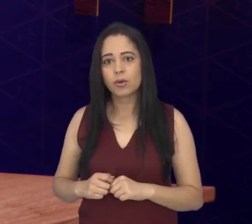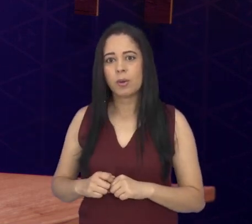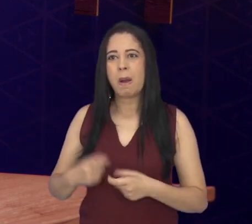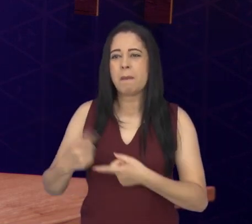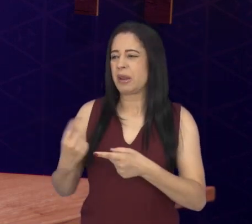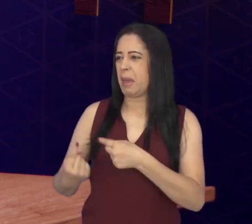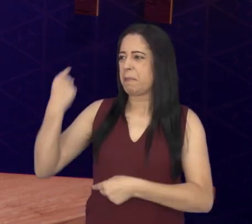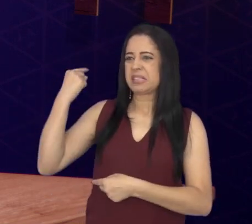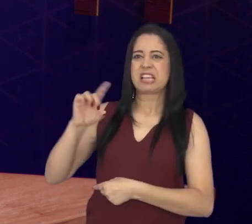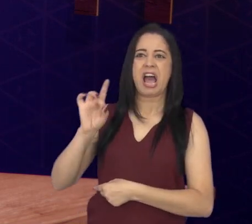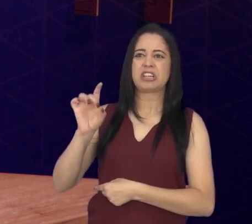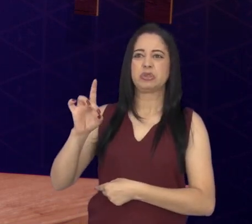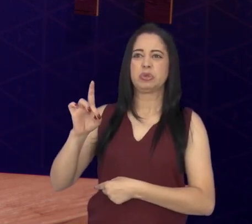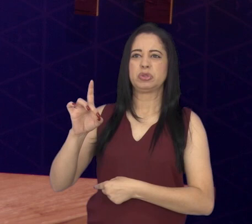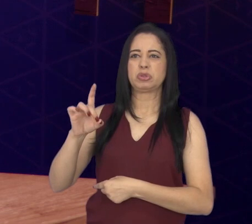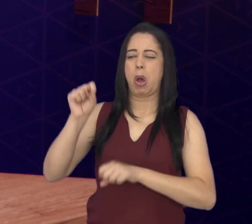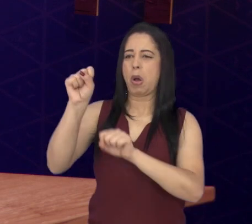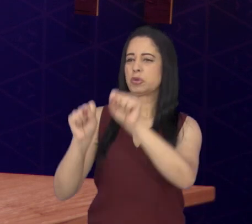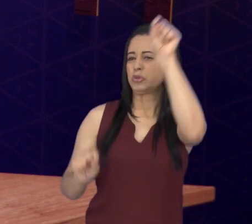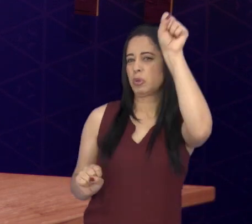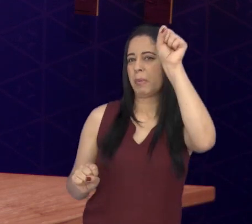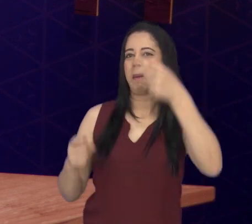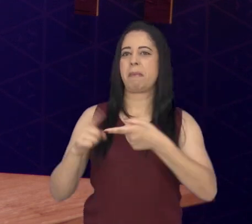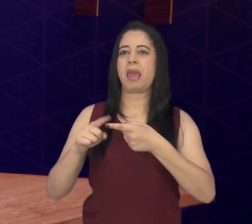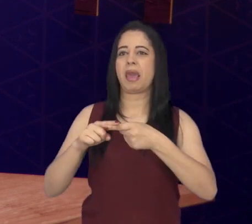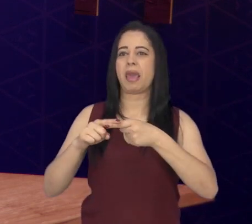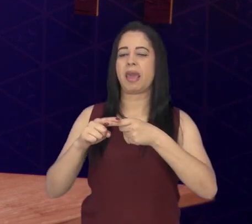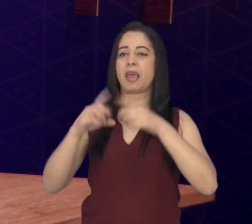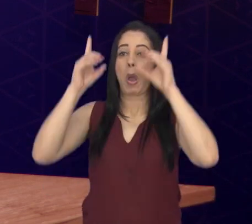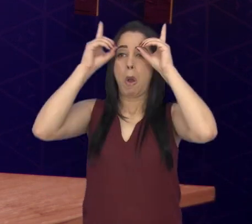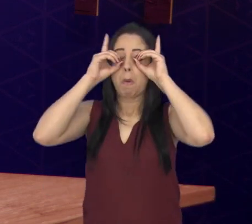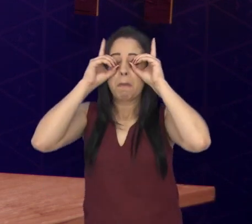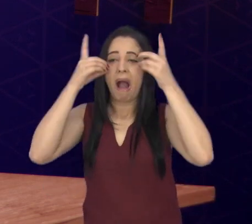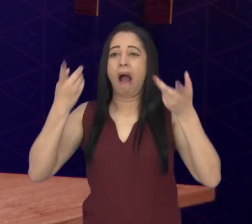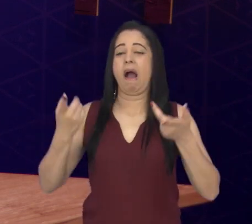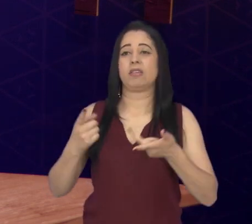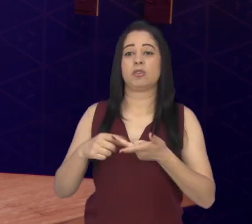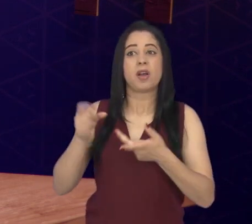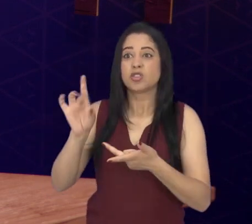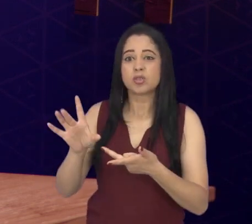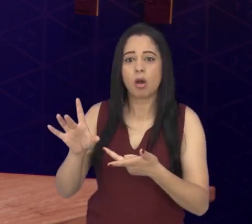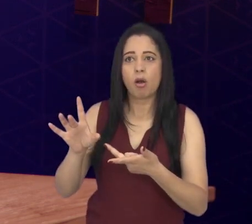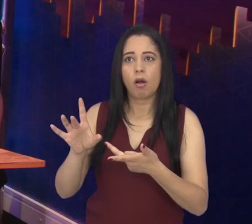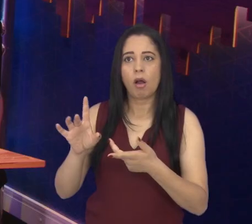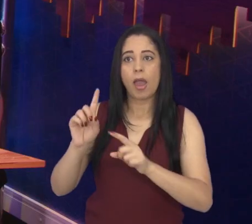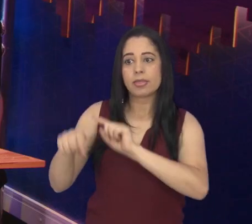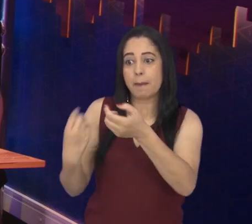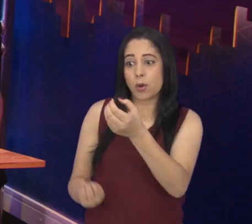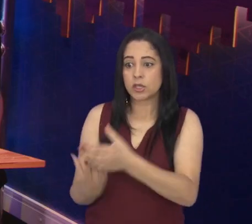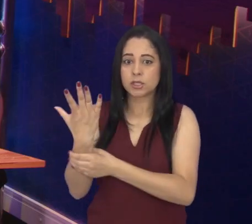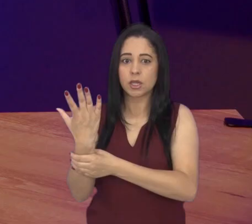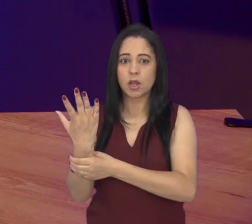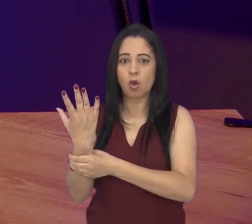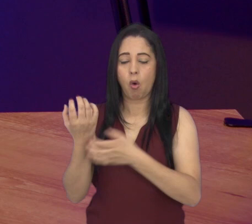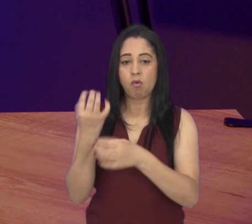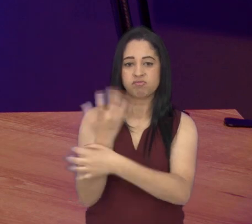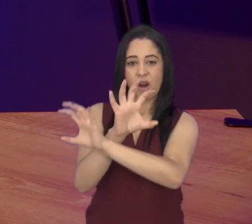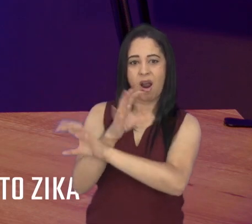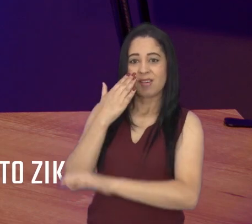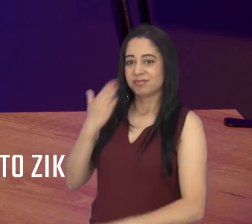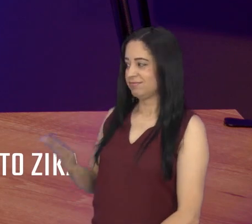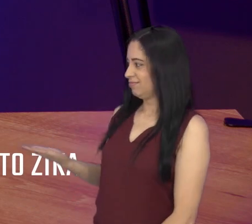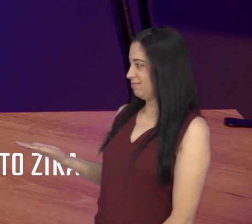que eram ricos ou alienígenas brancos do cabelo de ladinho, né? Sim, e convenhamos que o Pantera Negra, ele é um